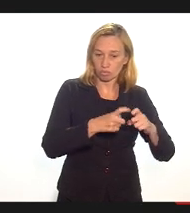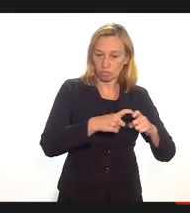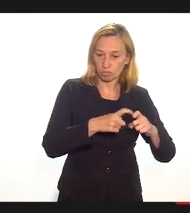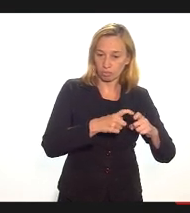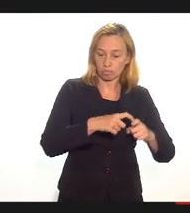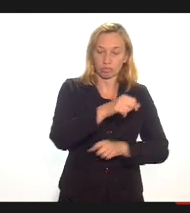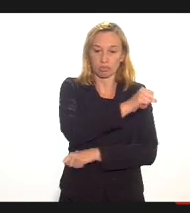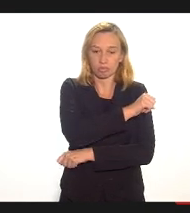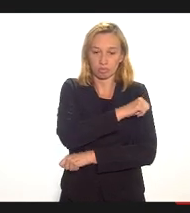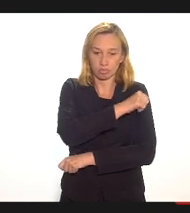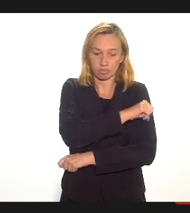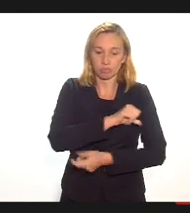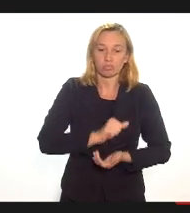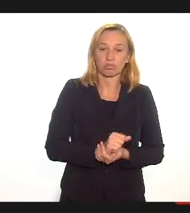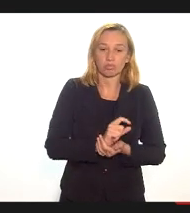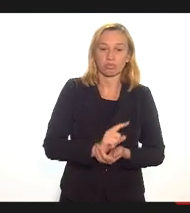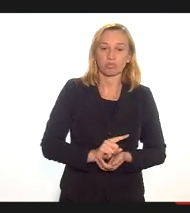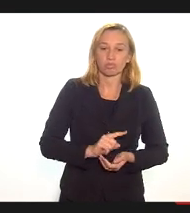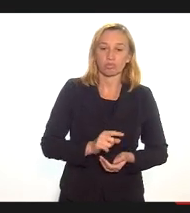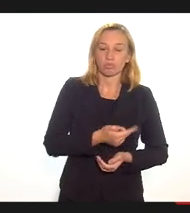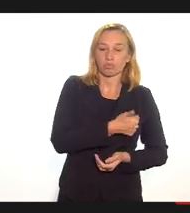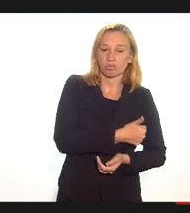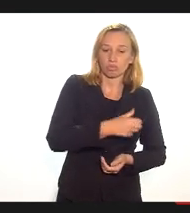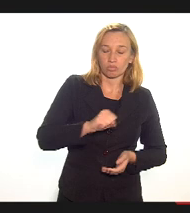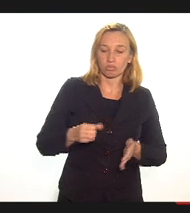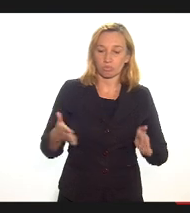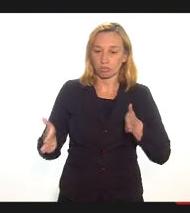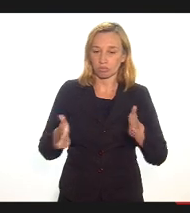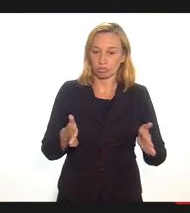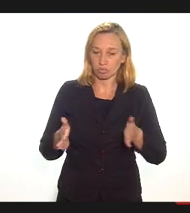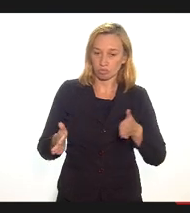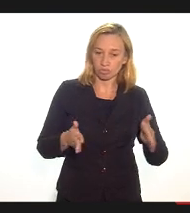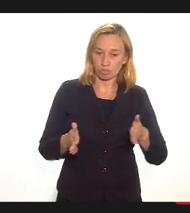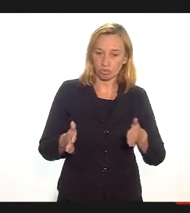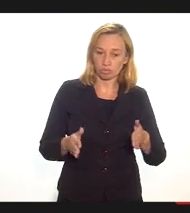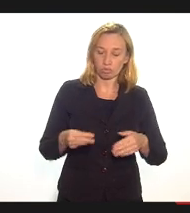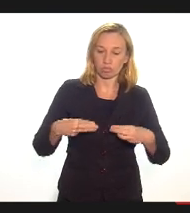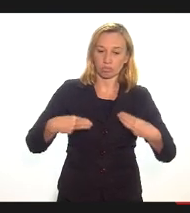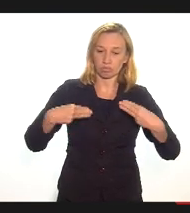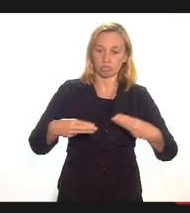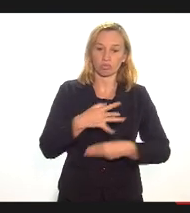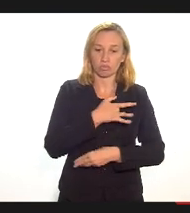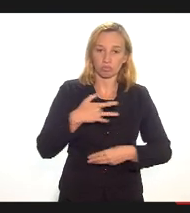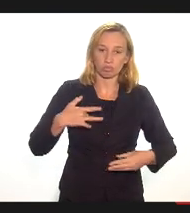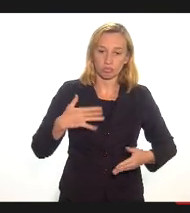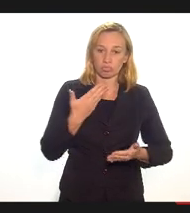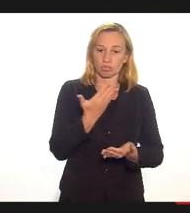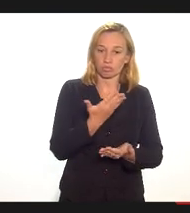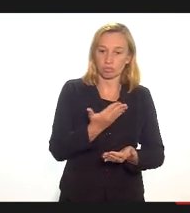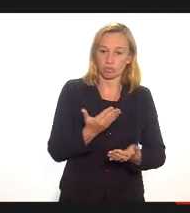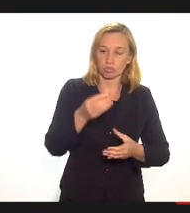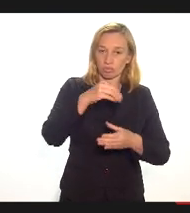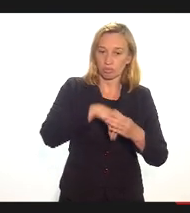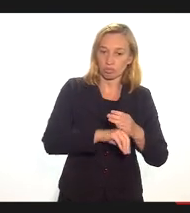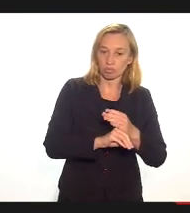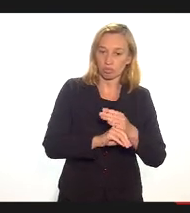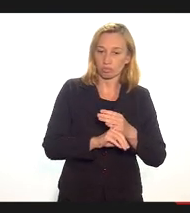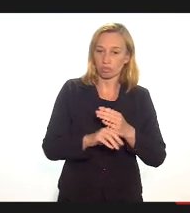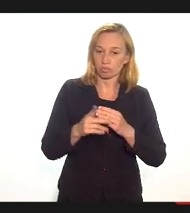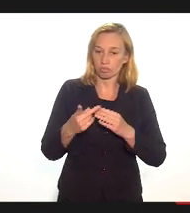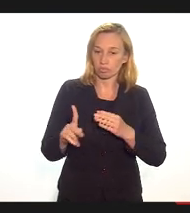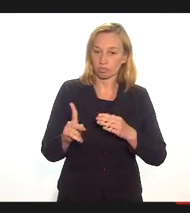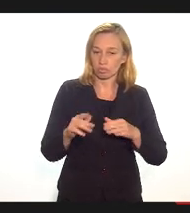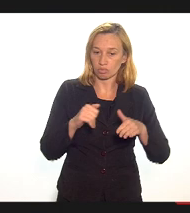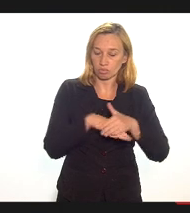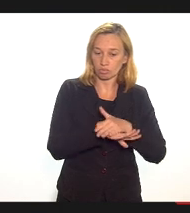enfermeiros. De 2018 para cá, apesar do Ministério da Saúde ter dentro das suas gavetas os